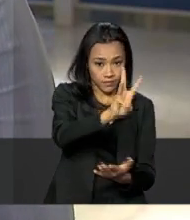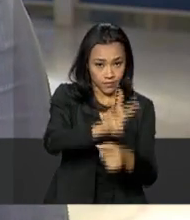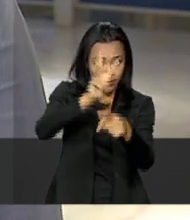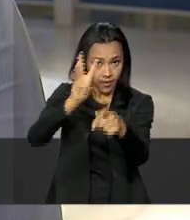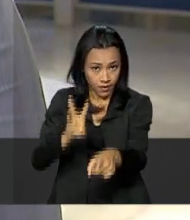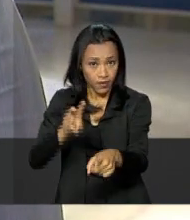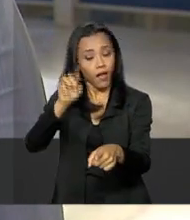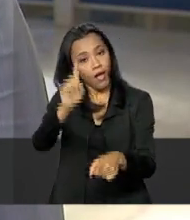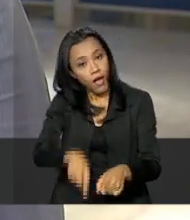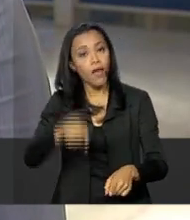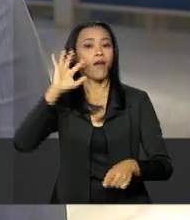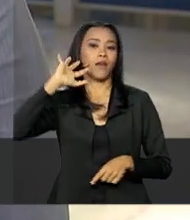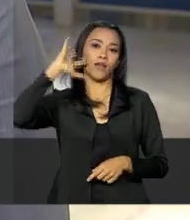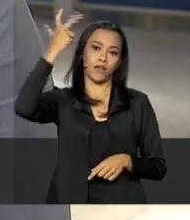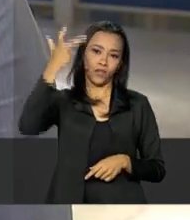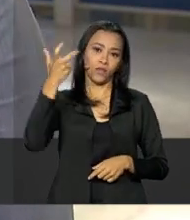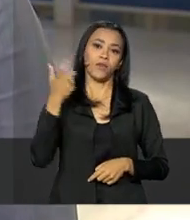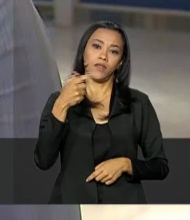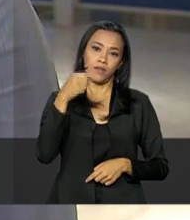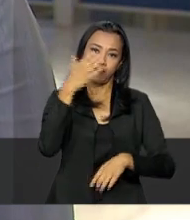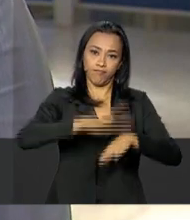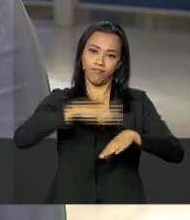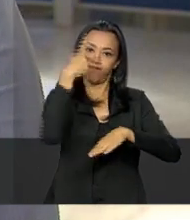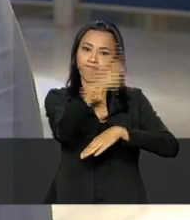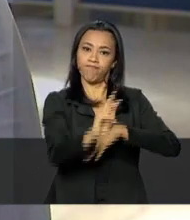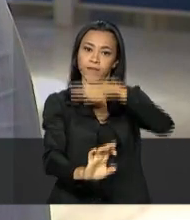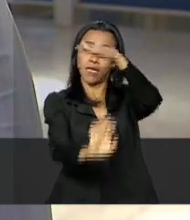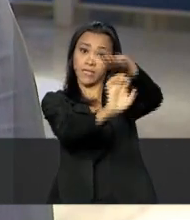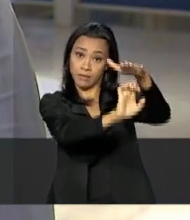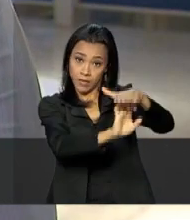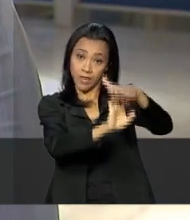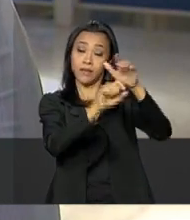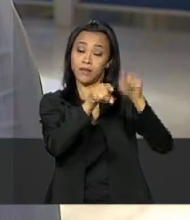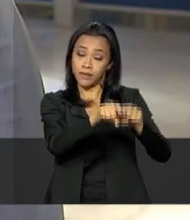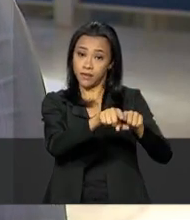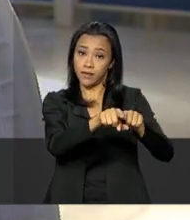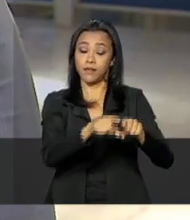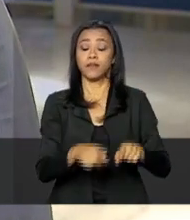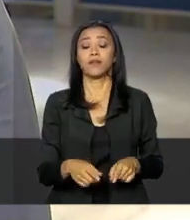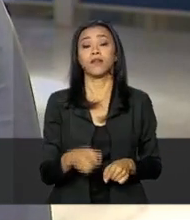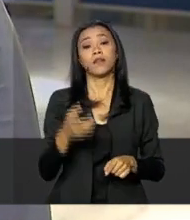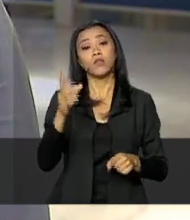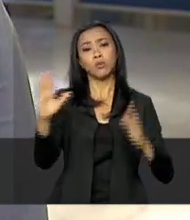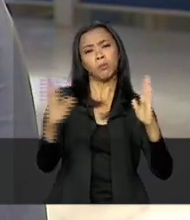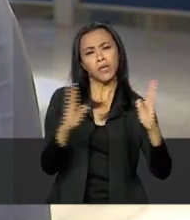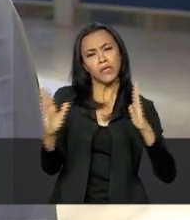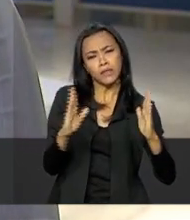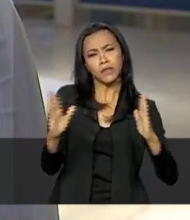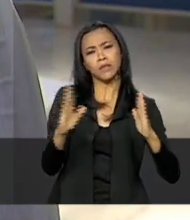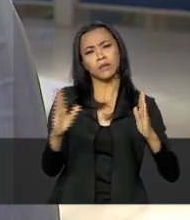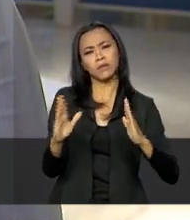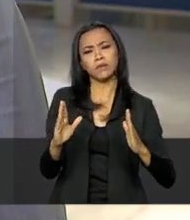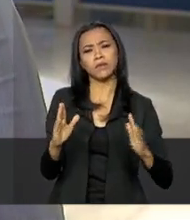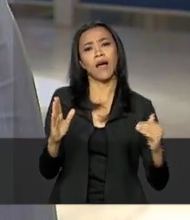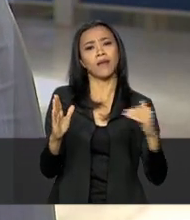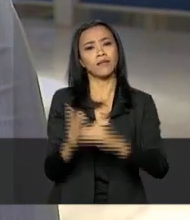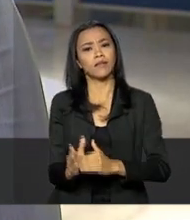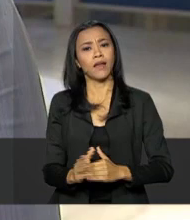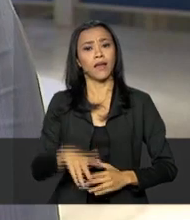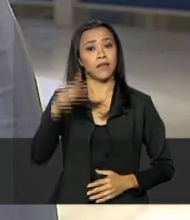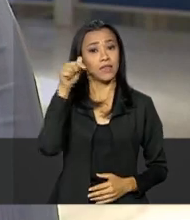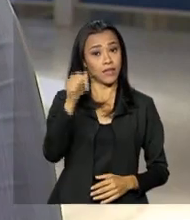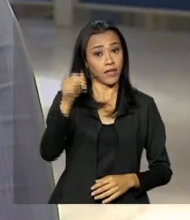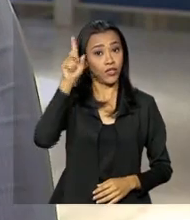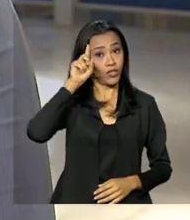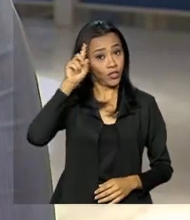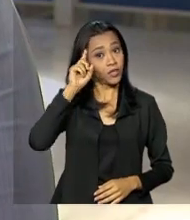consumidor.gov.br são solucionadas pelas empresas, que respondem às demandas do consumidor em um prazo médio de até